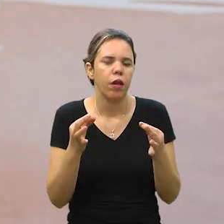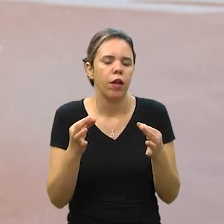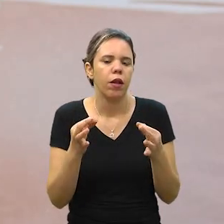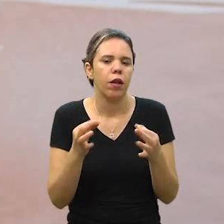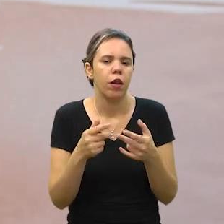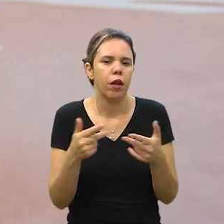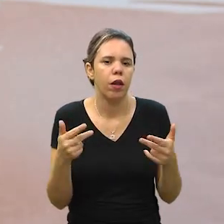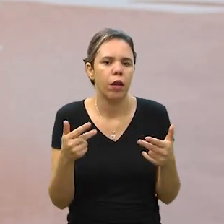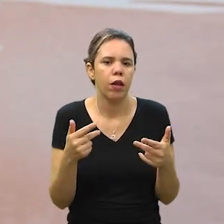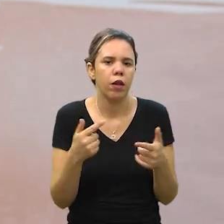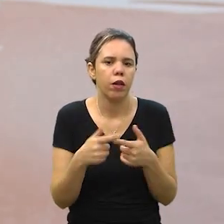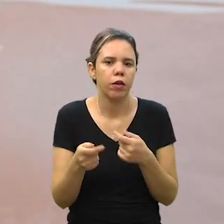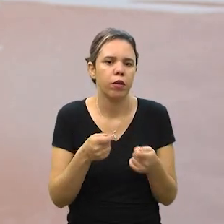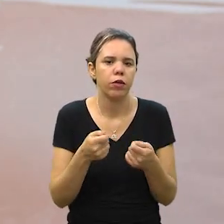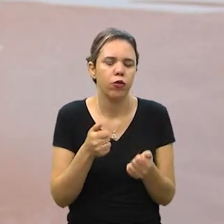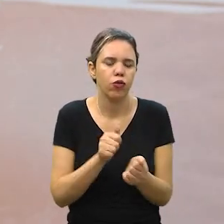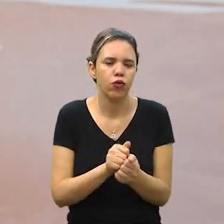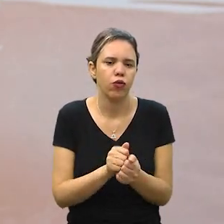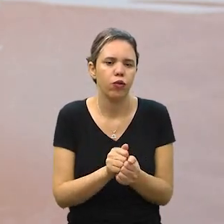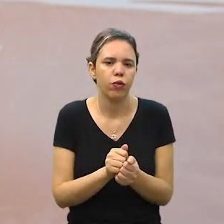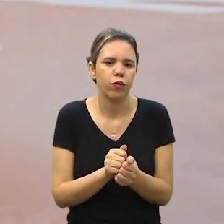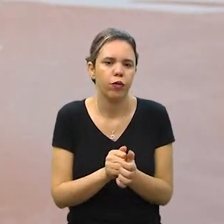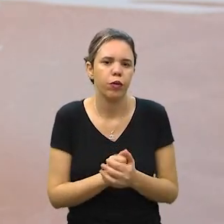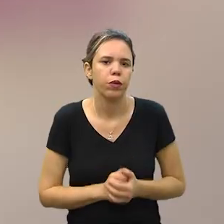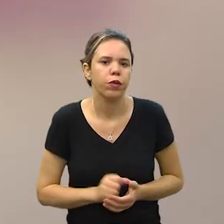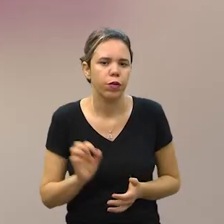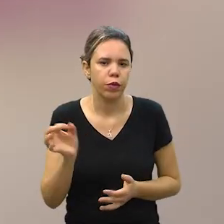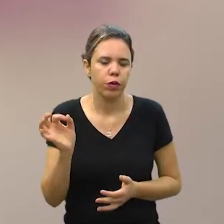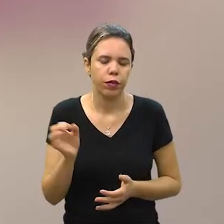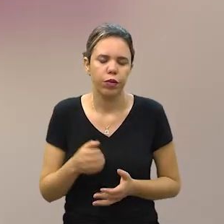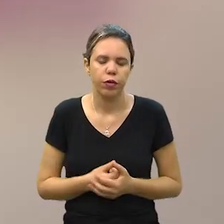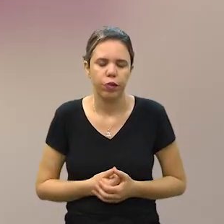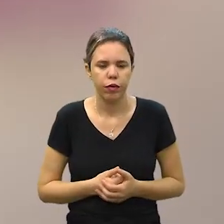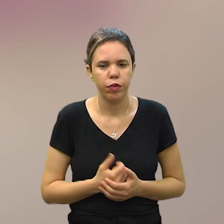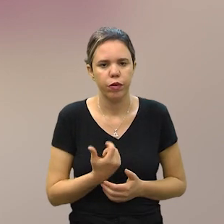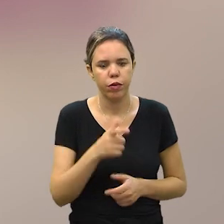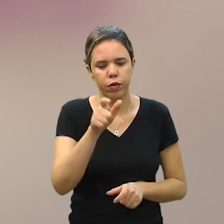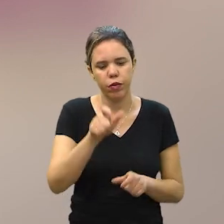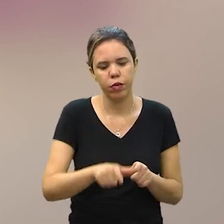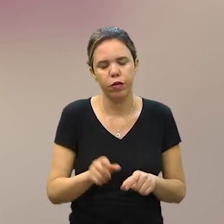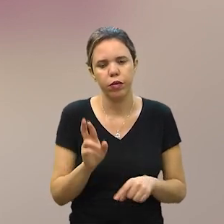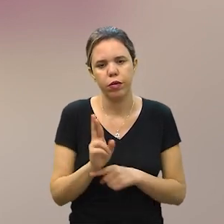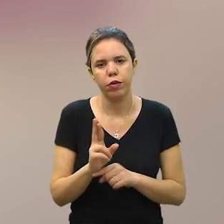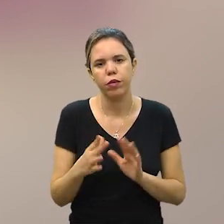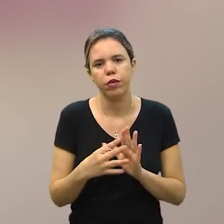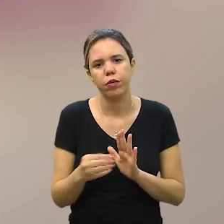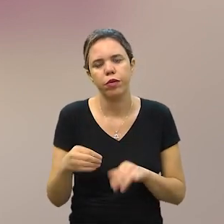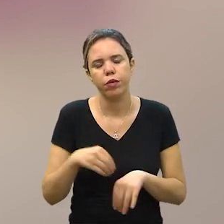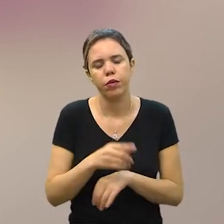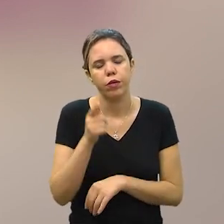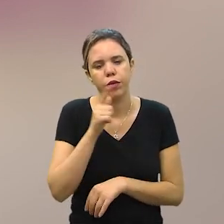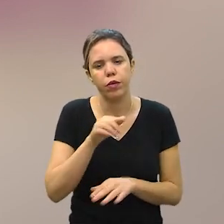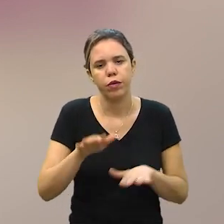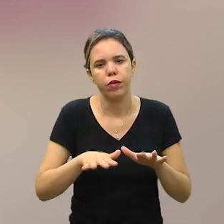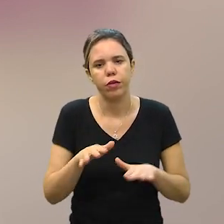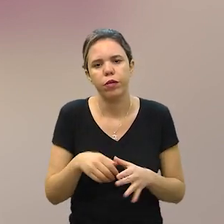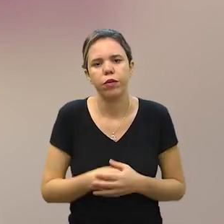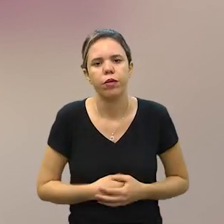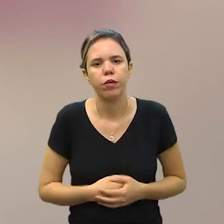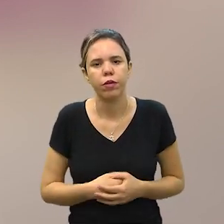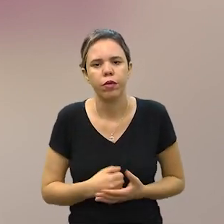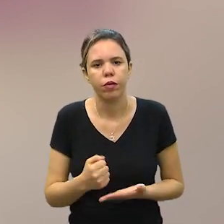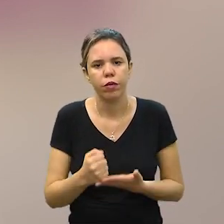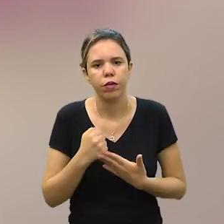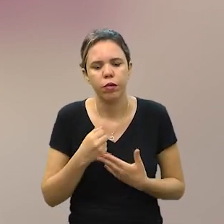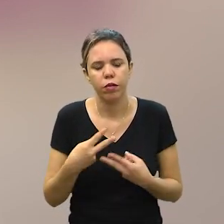atento a quem está ali do nosso lado. Com certeza, o outro é a nossa referência, né? E muitas vezes